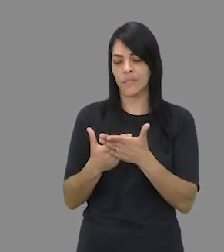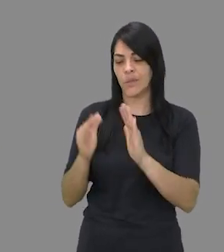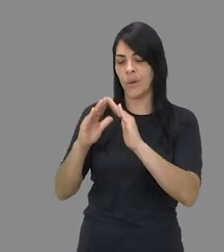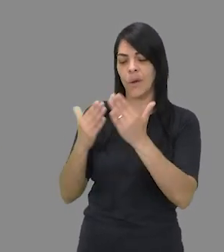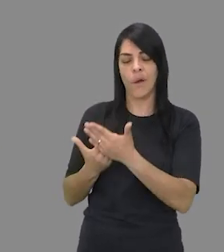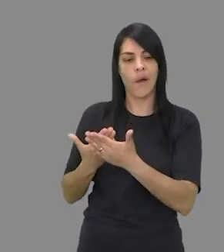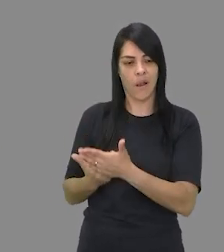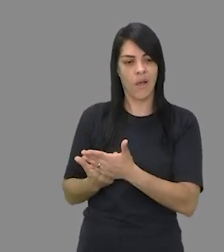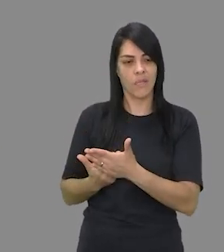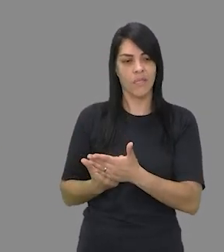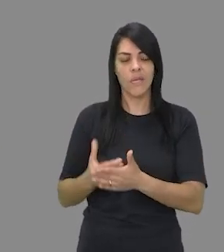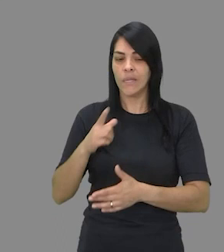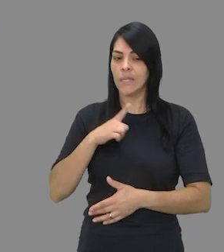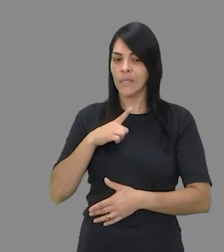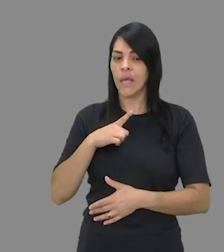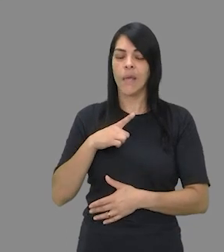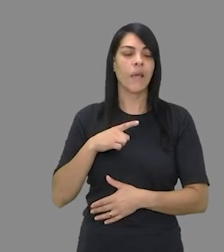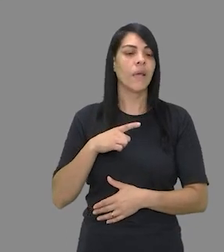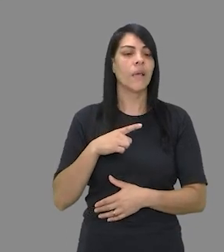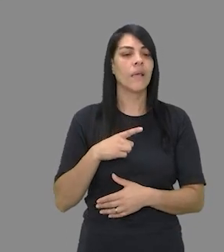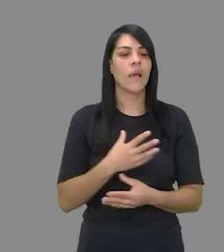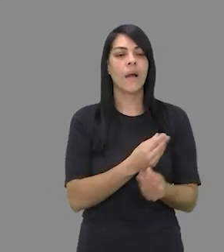escola busquem muitas